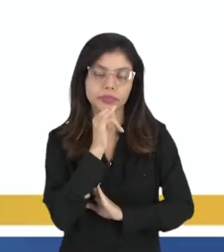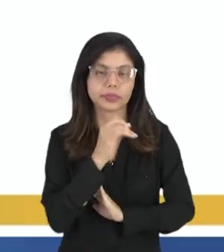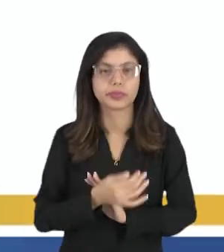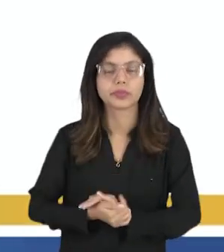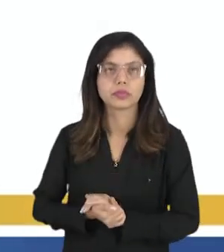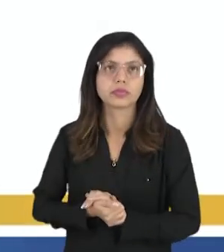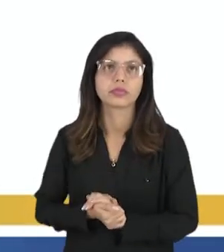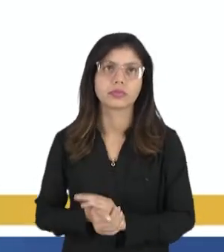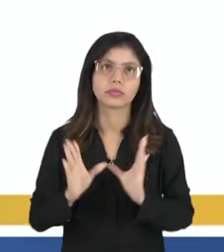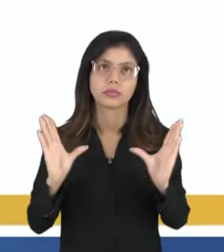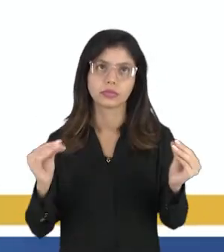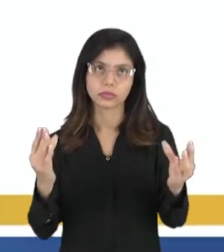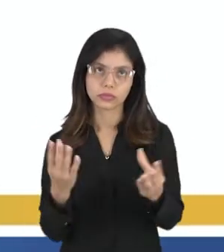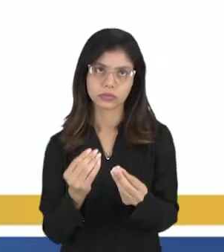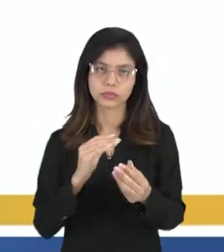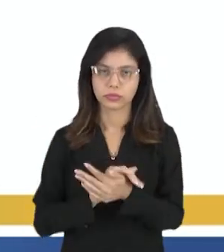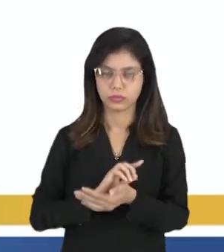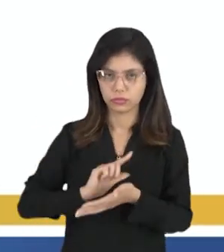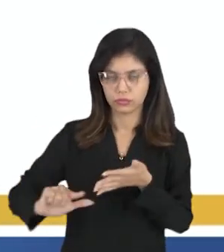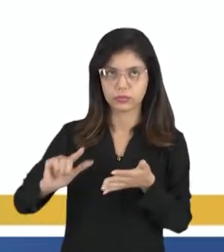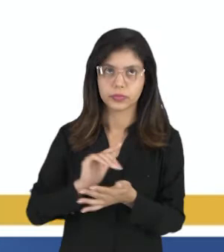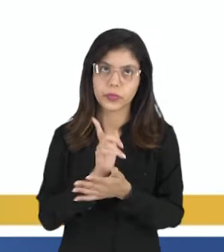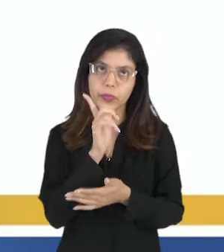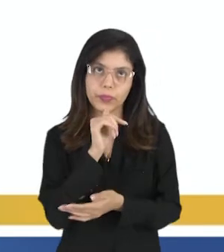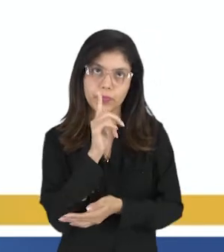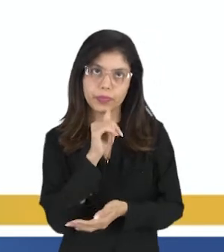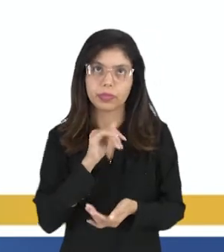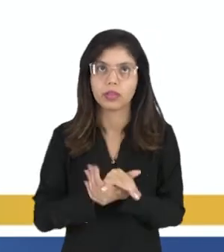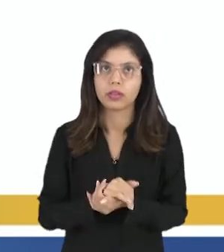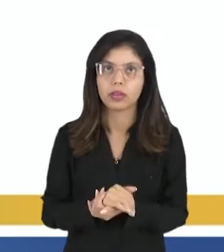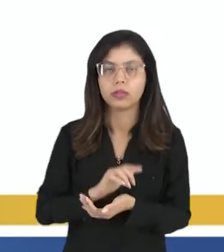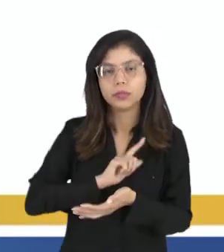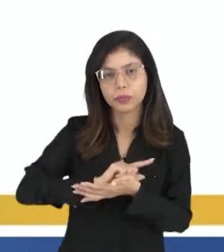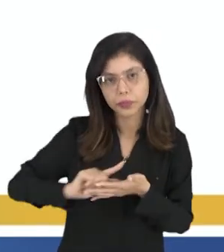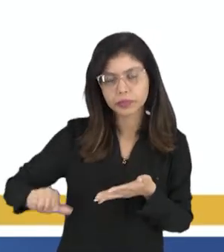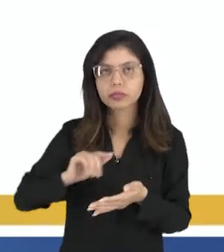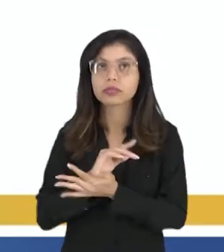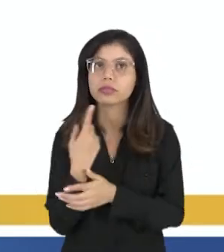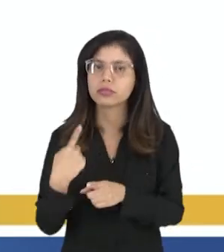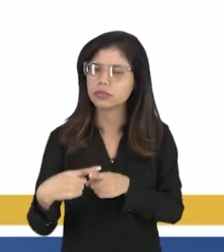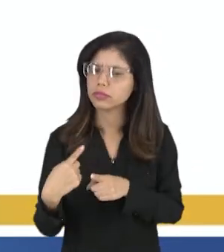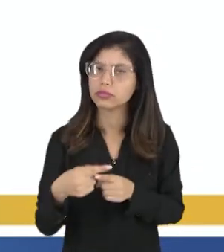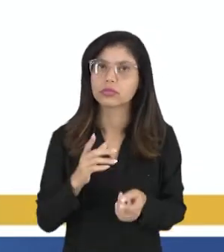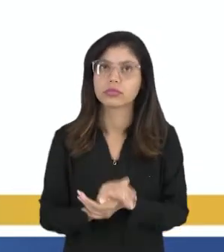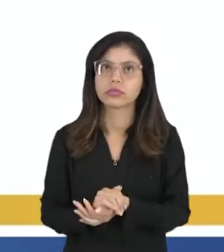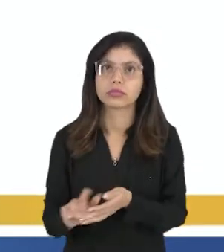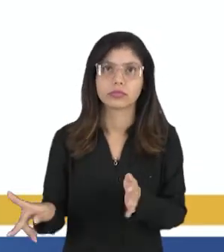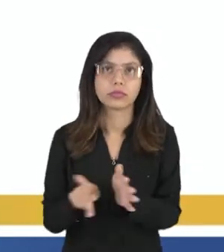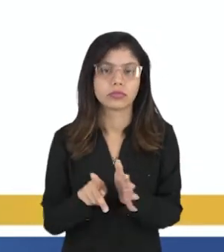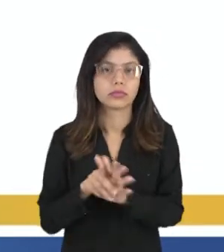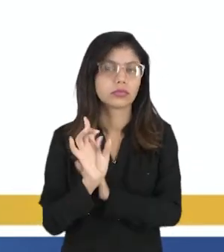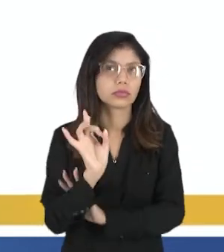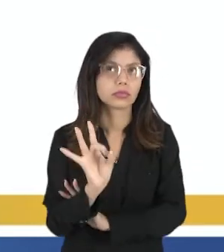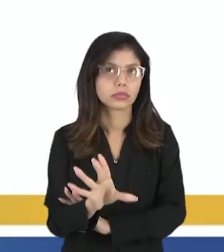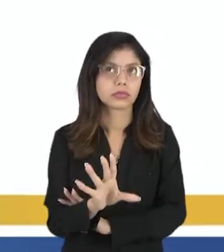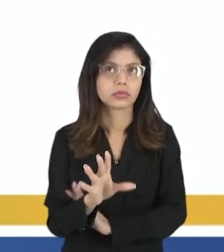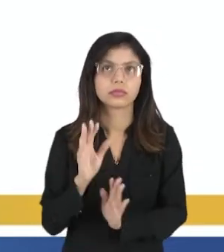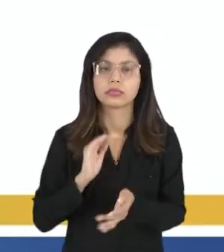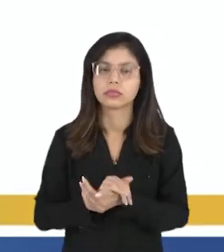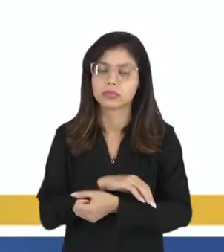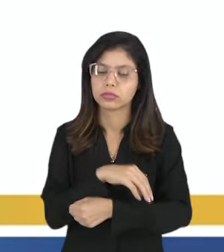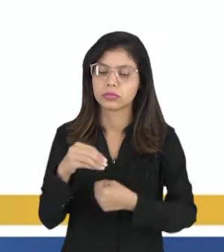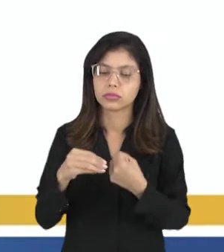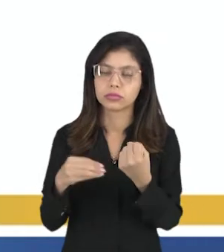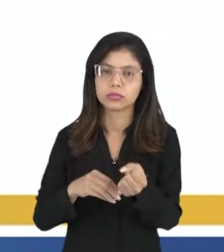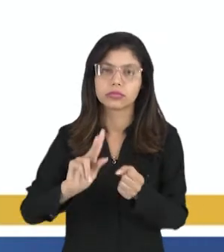exemplo. Substância pura. A água destilada é uma substância pura porque ela é constituída somente